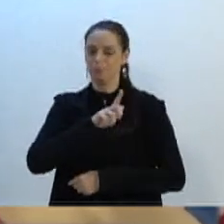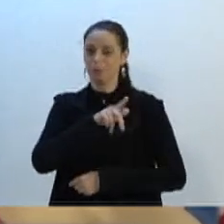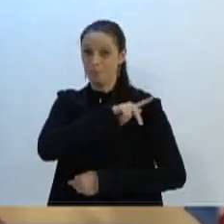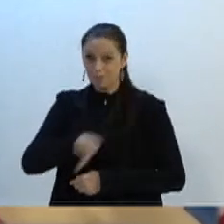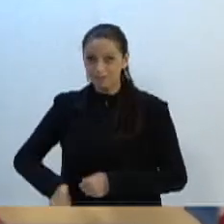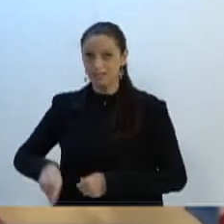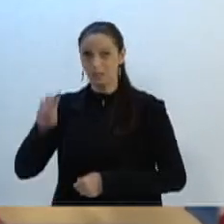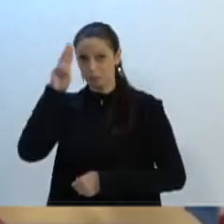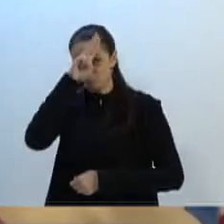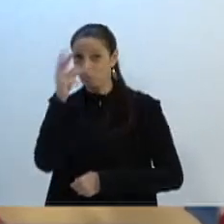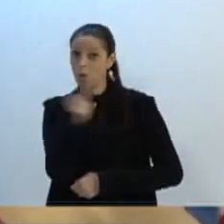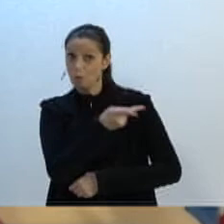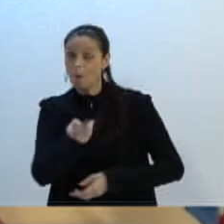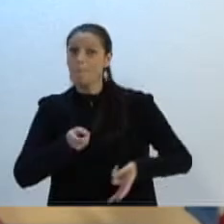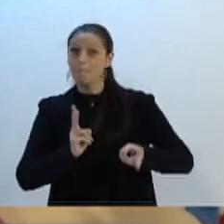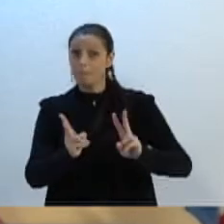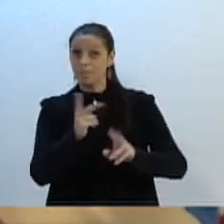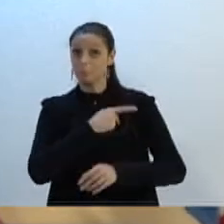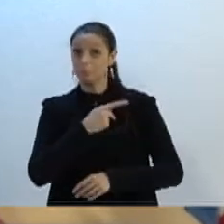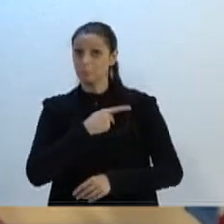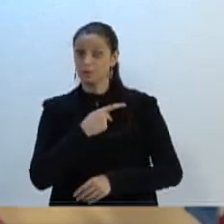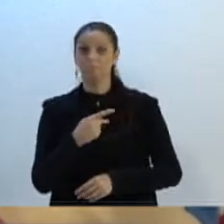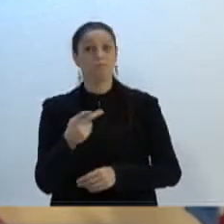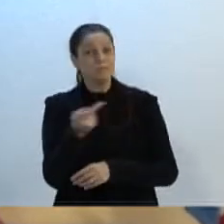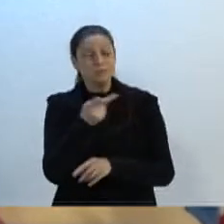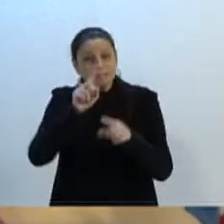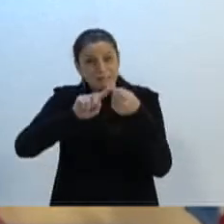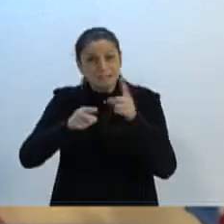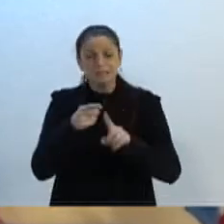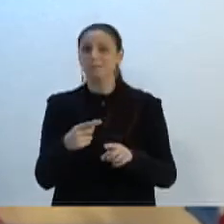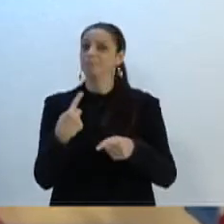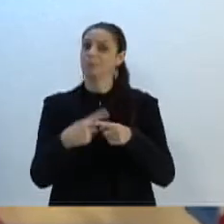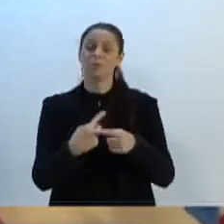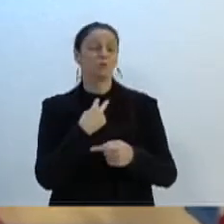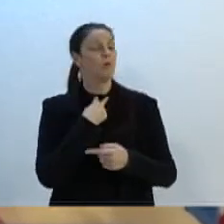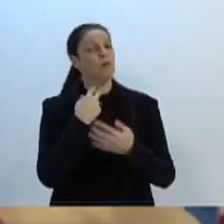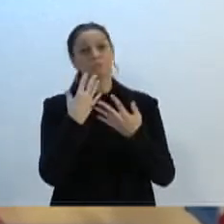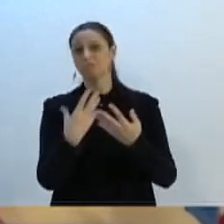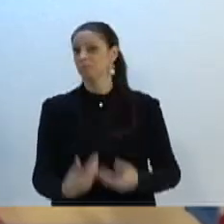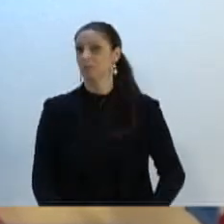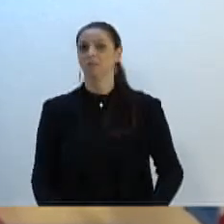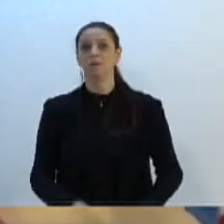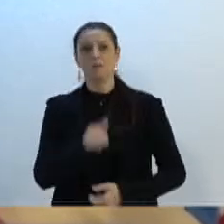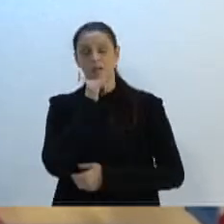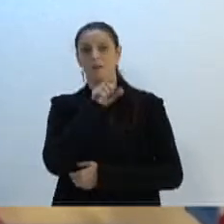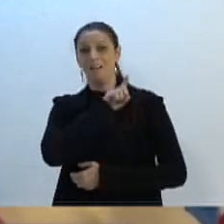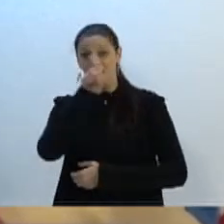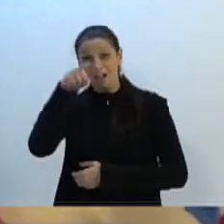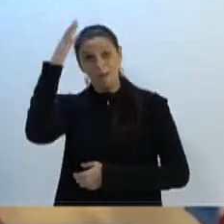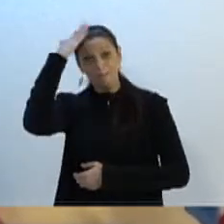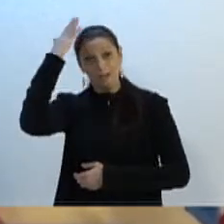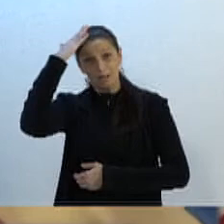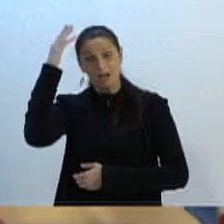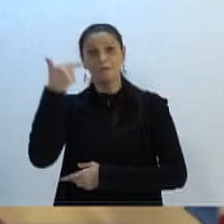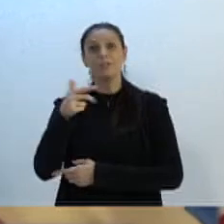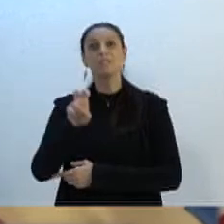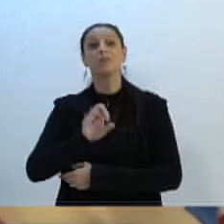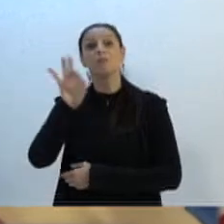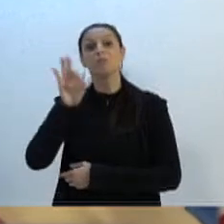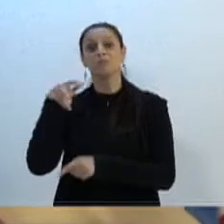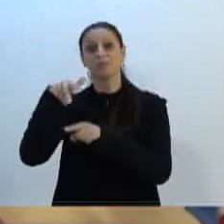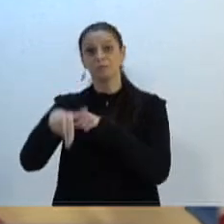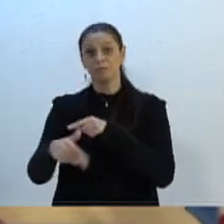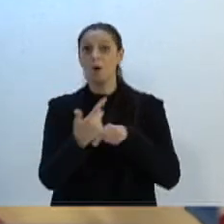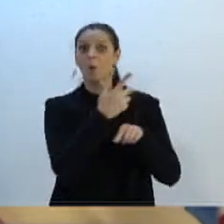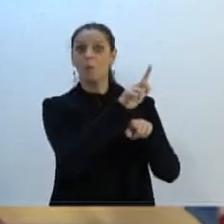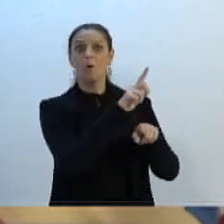República, porque não consigo admitir de novo que o Paraná tem um corte de 28%, o Rio Grande do Sul tem um